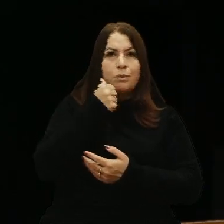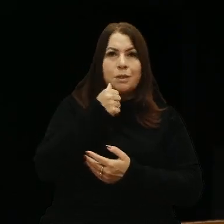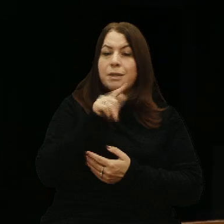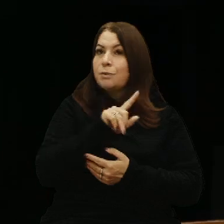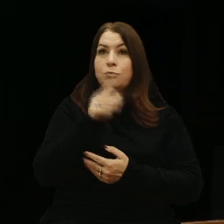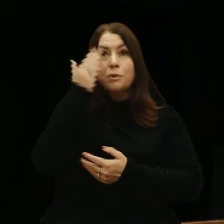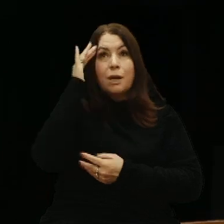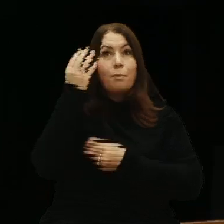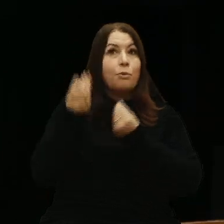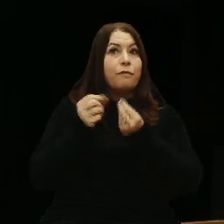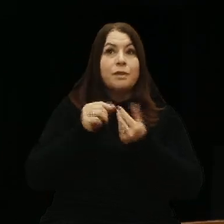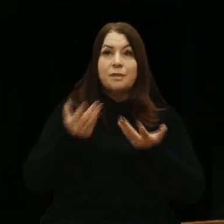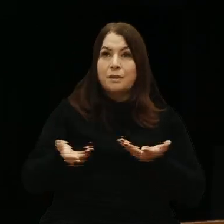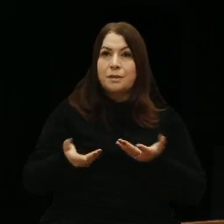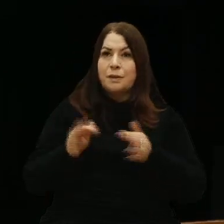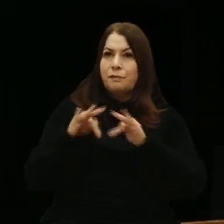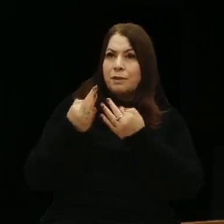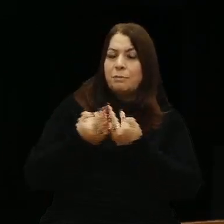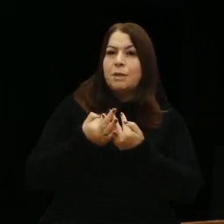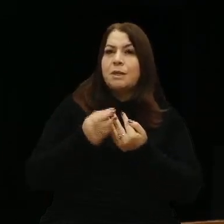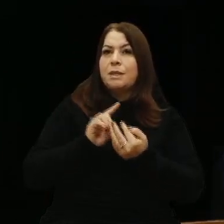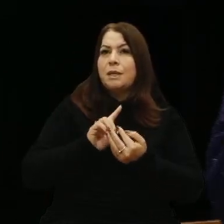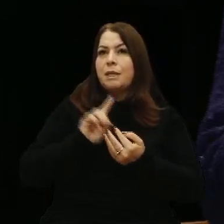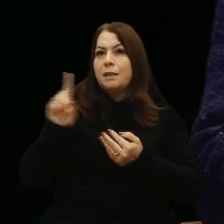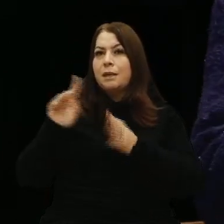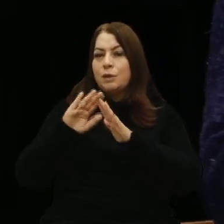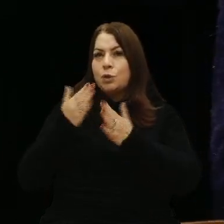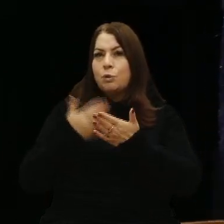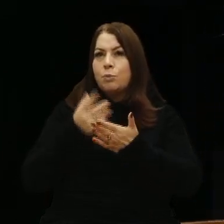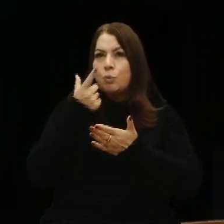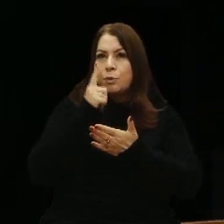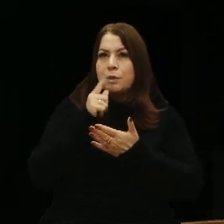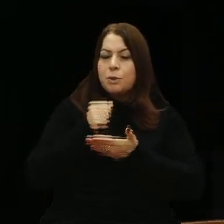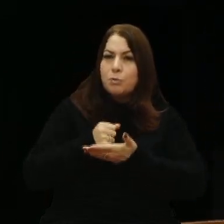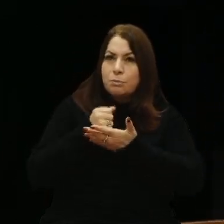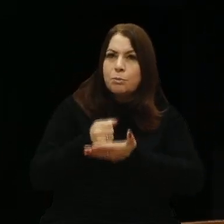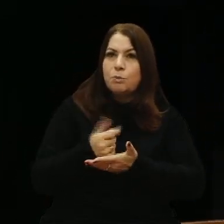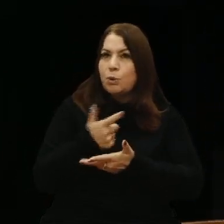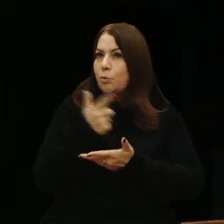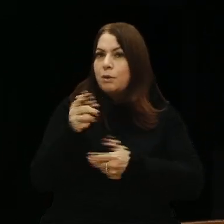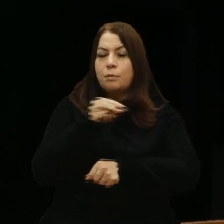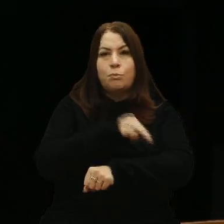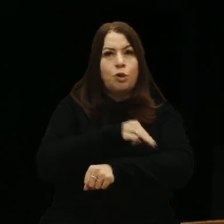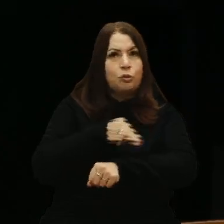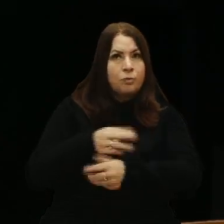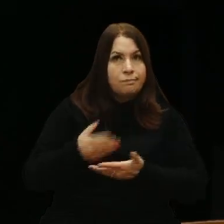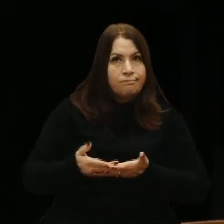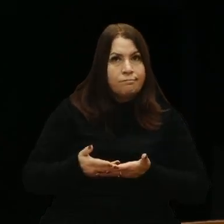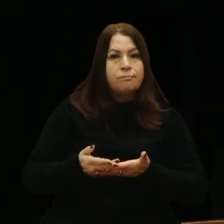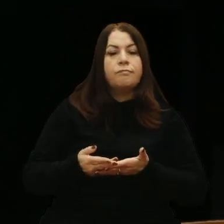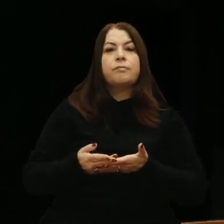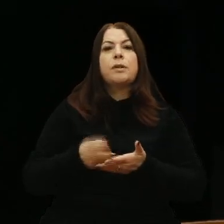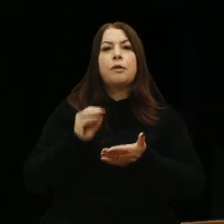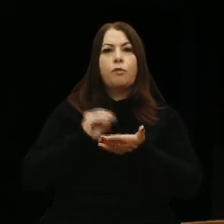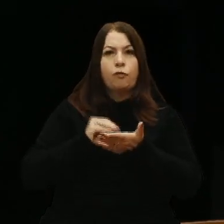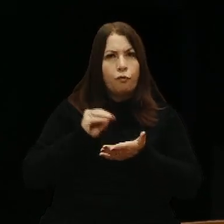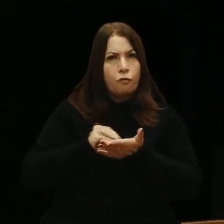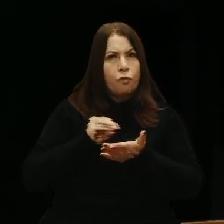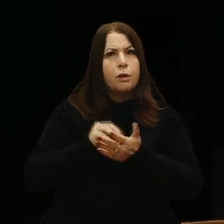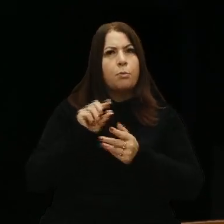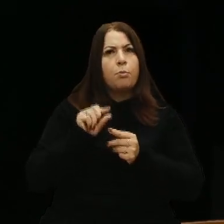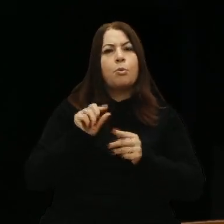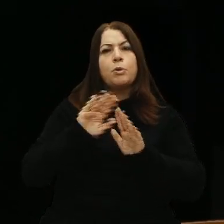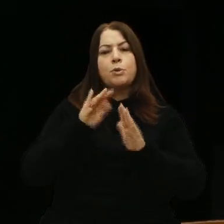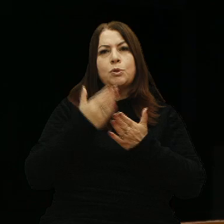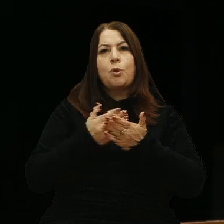não sabem o que fazer, que as famílias têm que ir até a escola para conseguir dar um suporte, porque não tem monitor. Nós sabemos que falta, né, são poucas